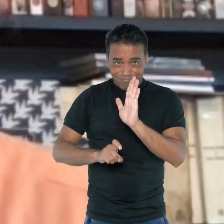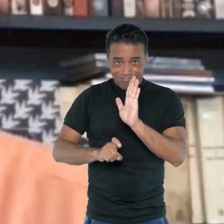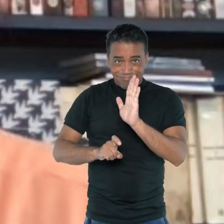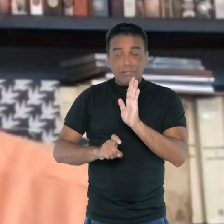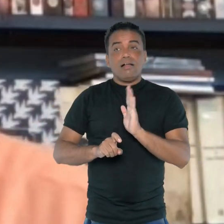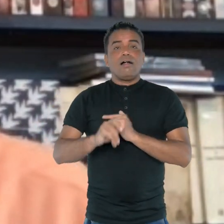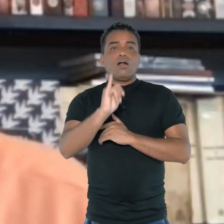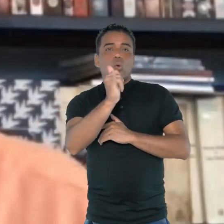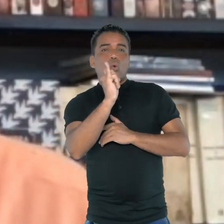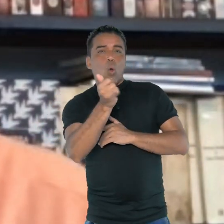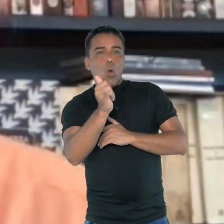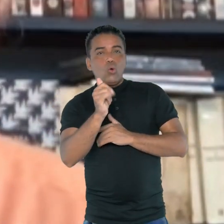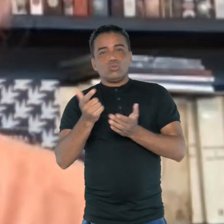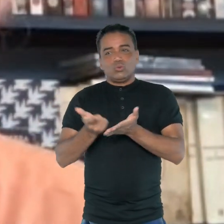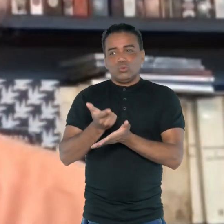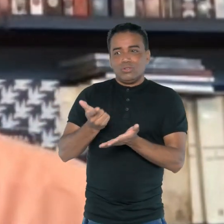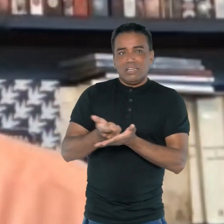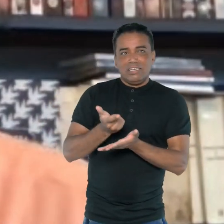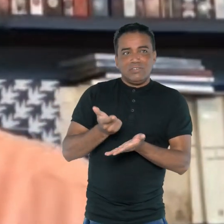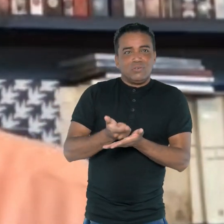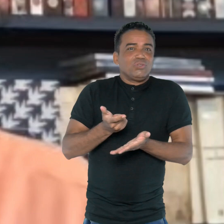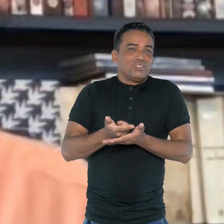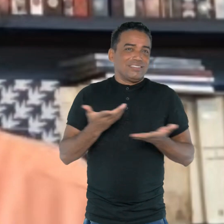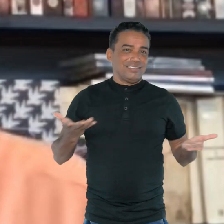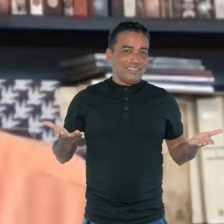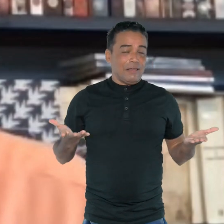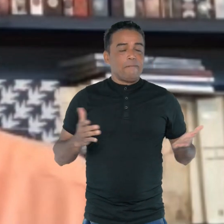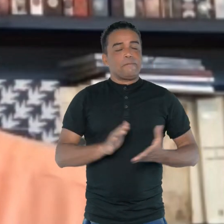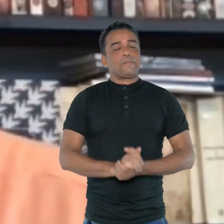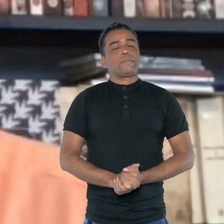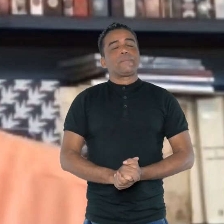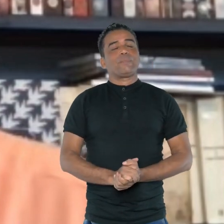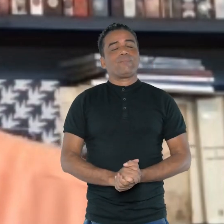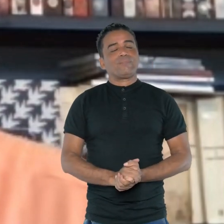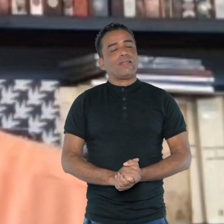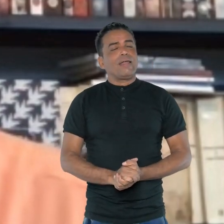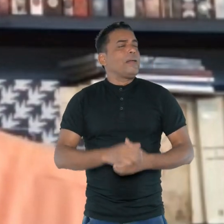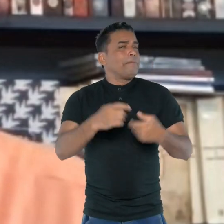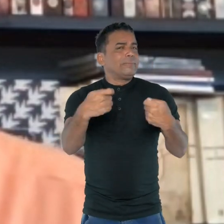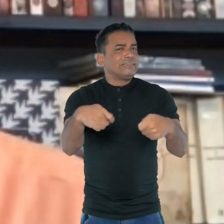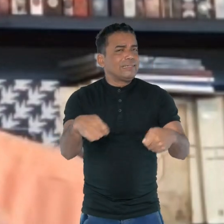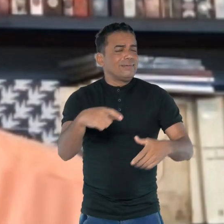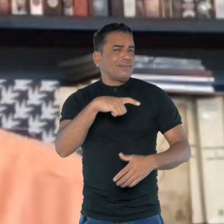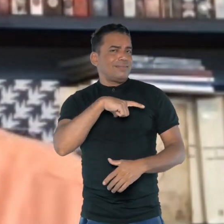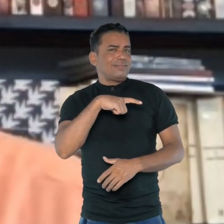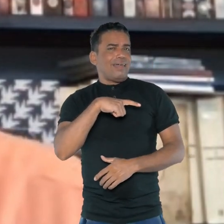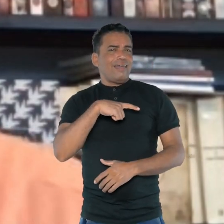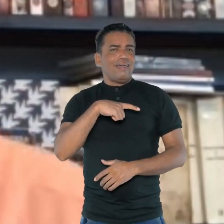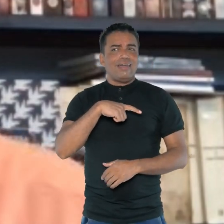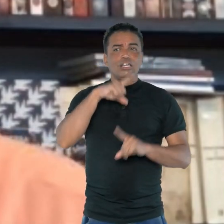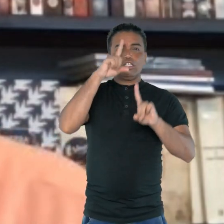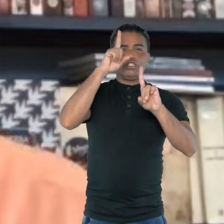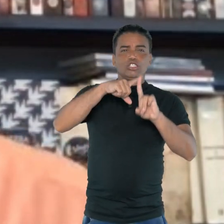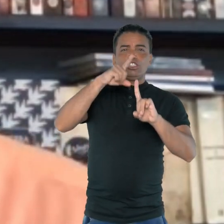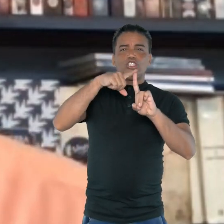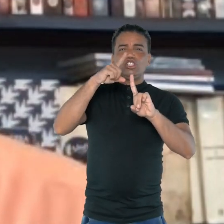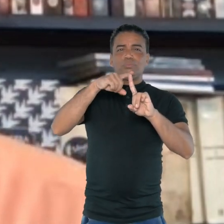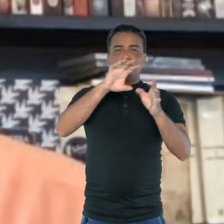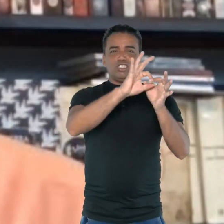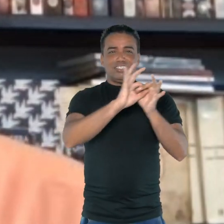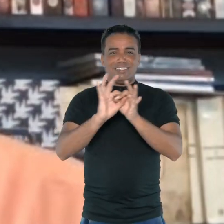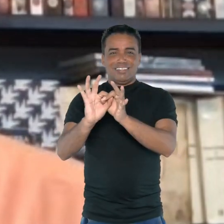os contos, em livros de contos, eles devem ter um certo tipo de